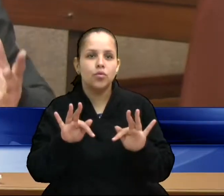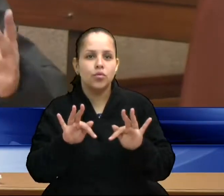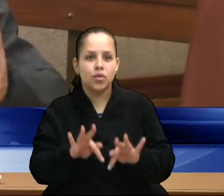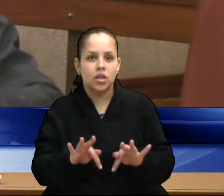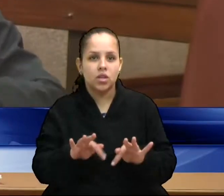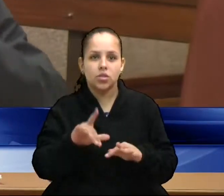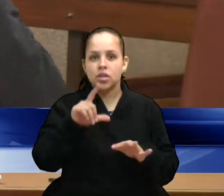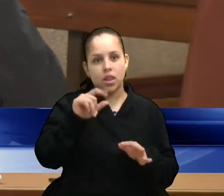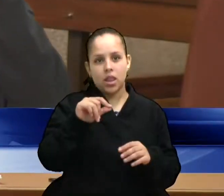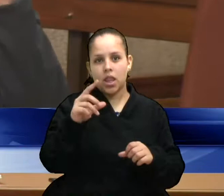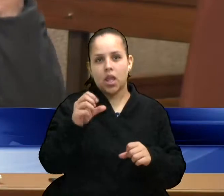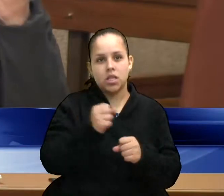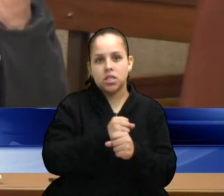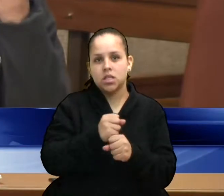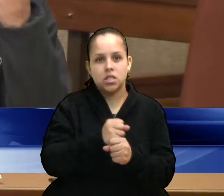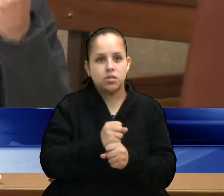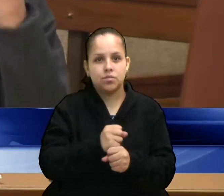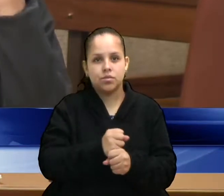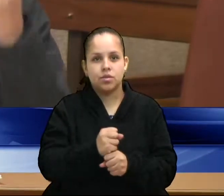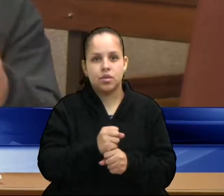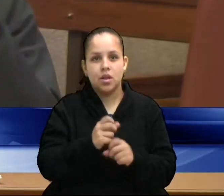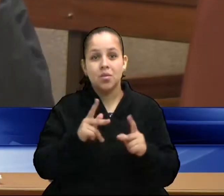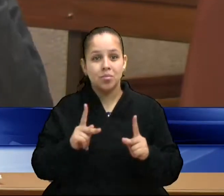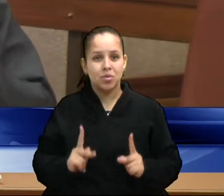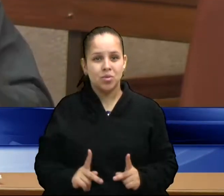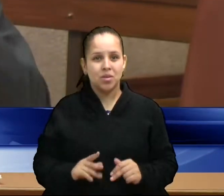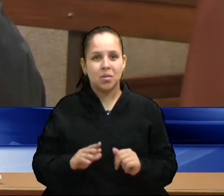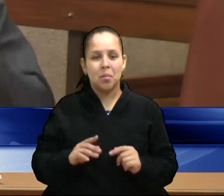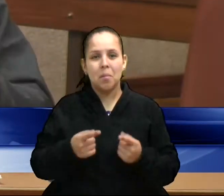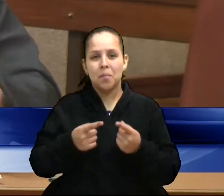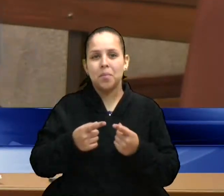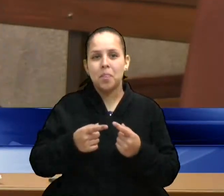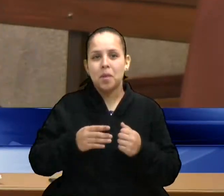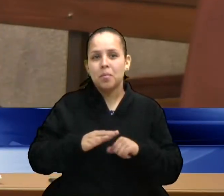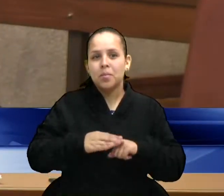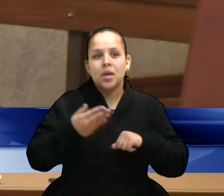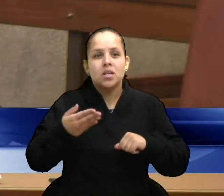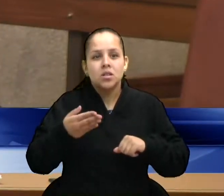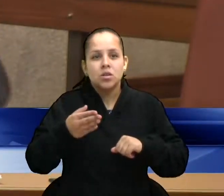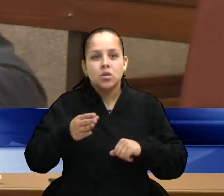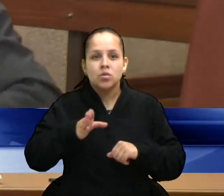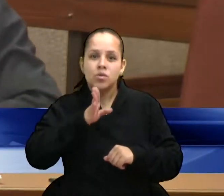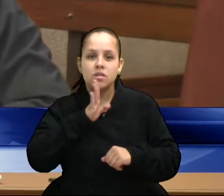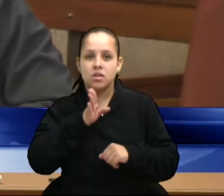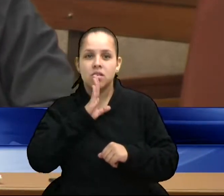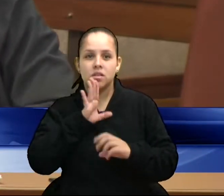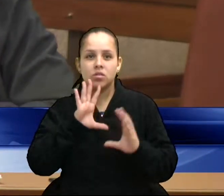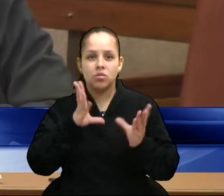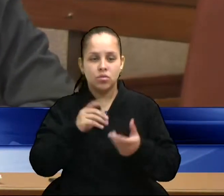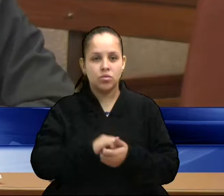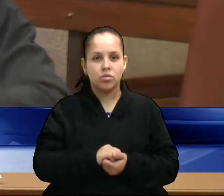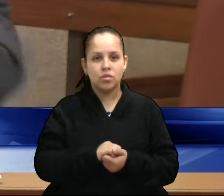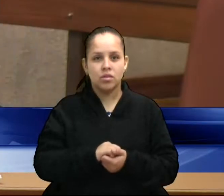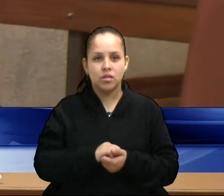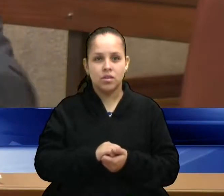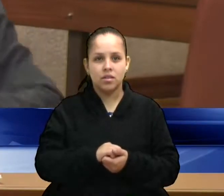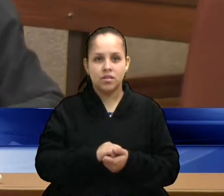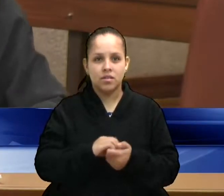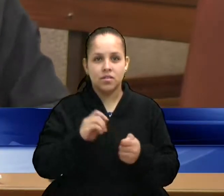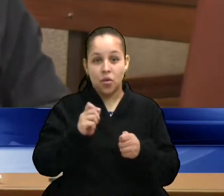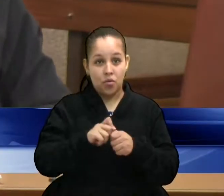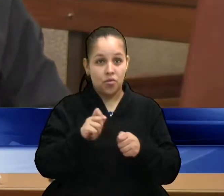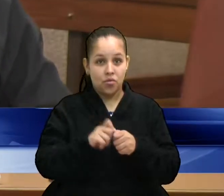anos. Então é uma das pessoas que mais conhece esse assunto, tanto que fez aquela regulamentação que o doutor